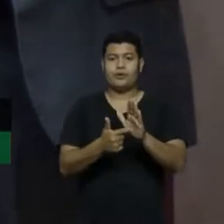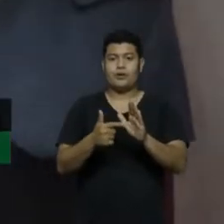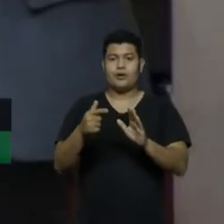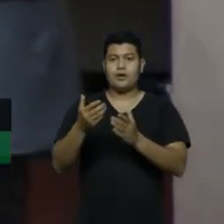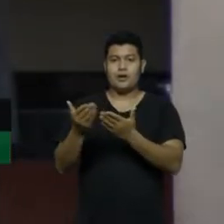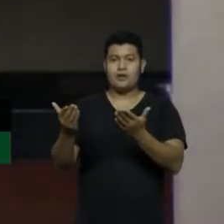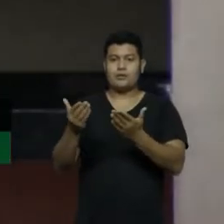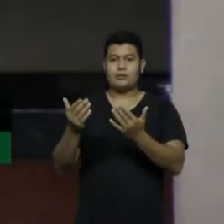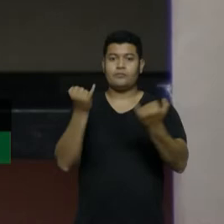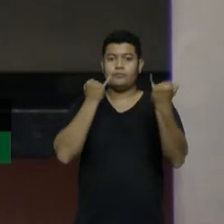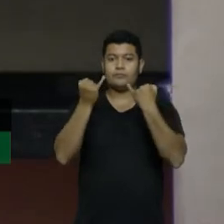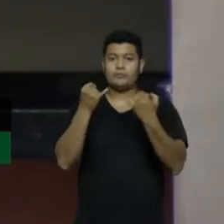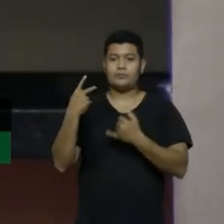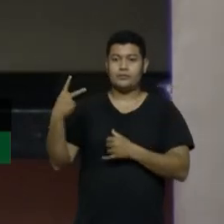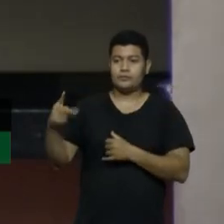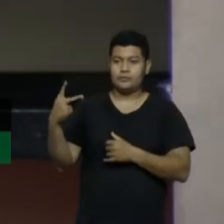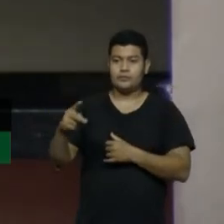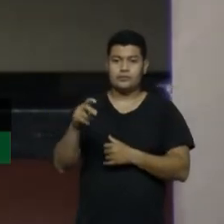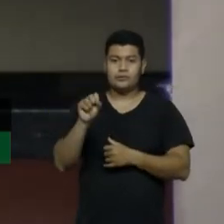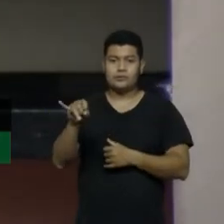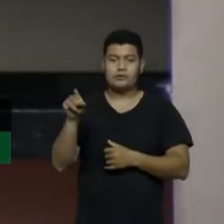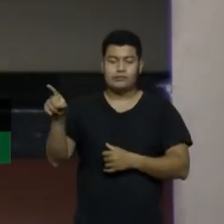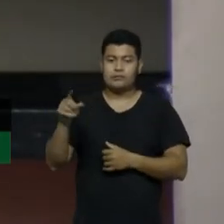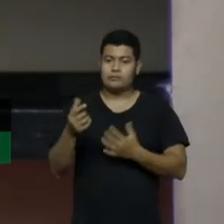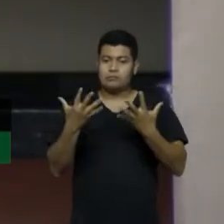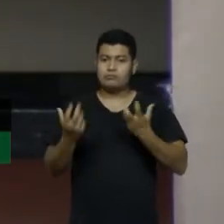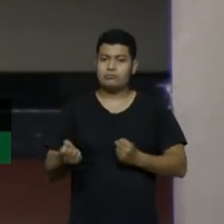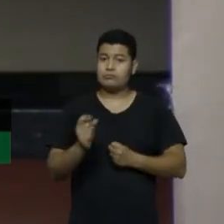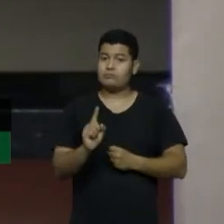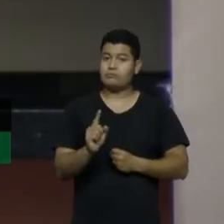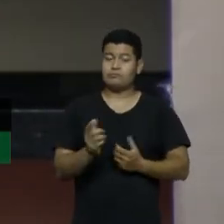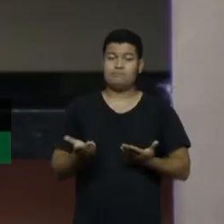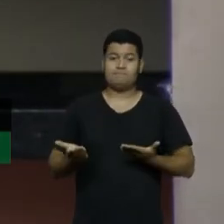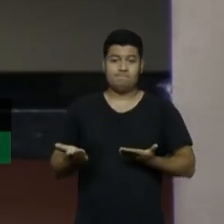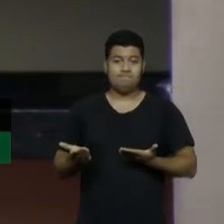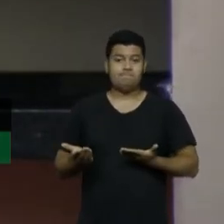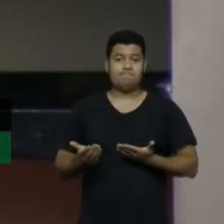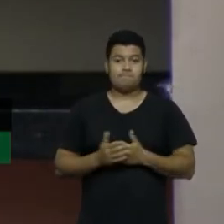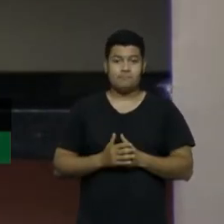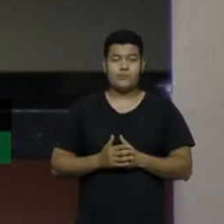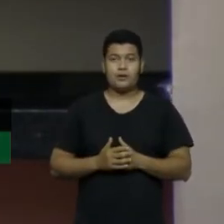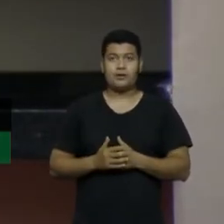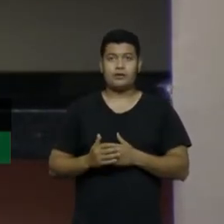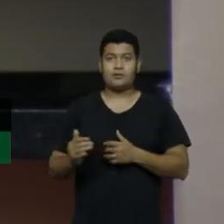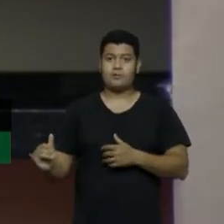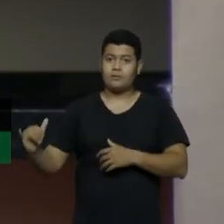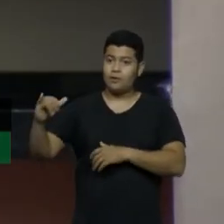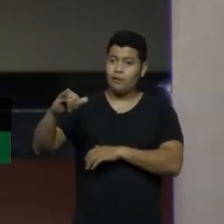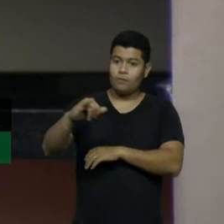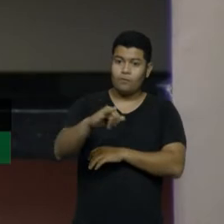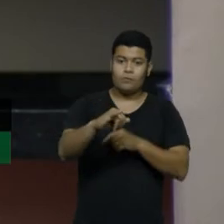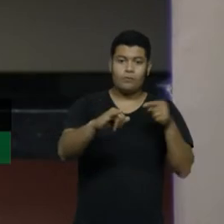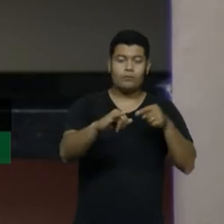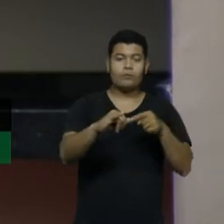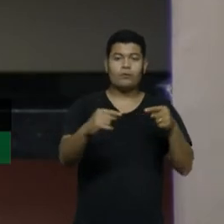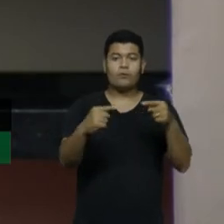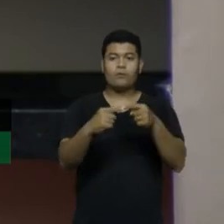Schaefer. E que por ser uma aeronave, veja bem, e por ser uma aeronave